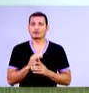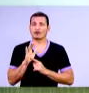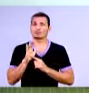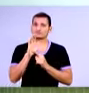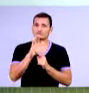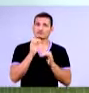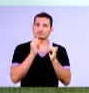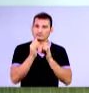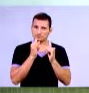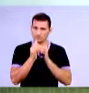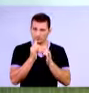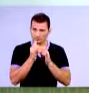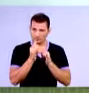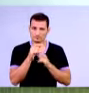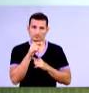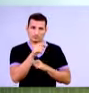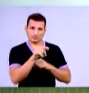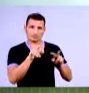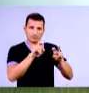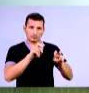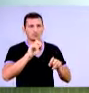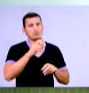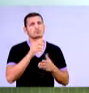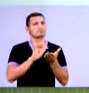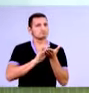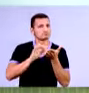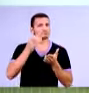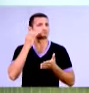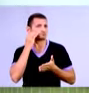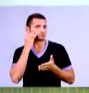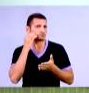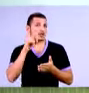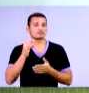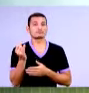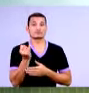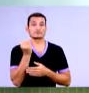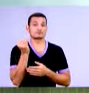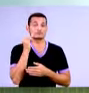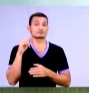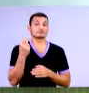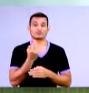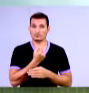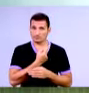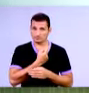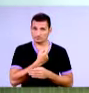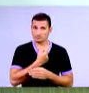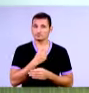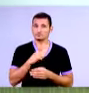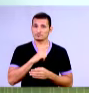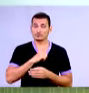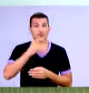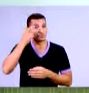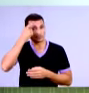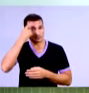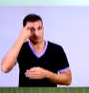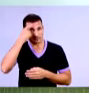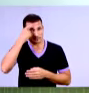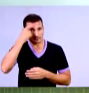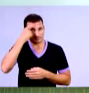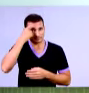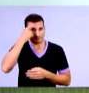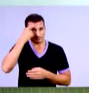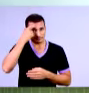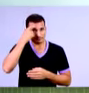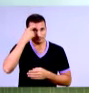apresentar informações por meio do computador ou de outros dispositivos eletrônicos, é importante nós termos a consciência de que